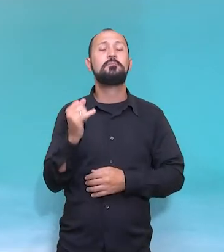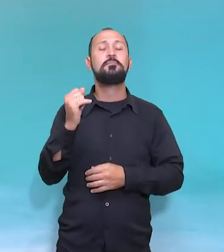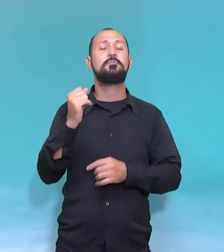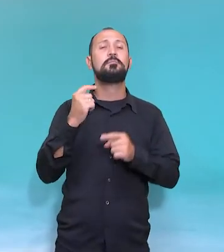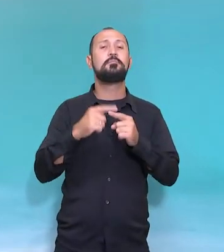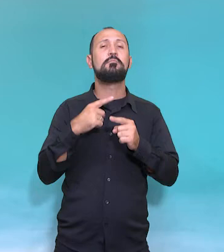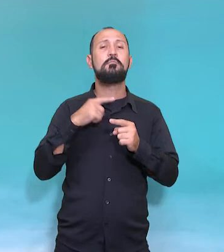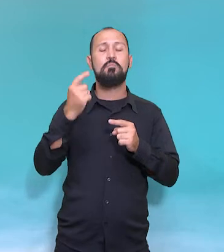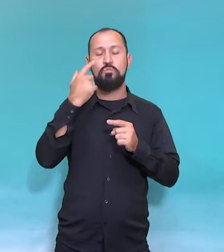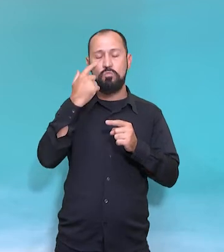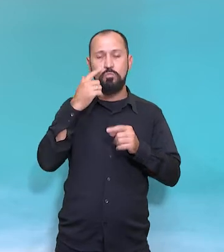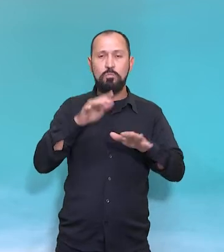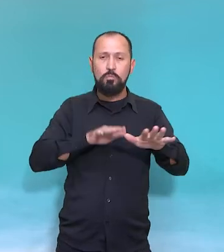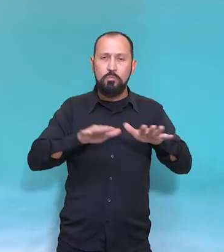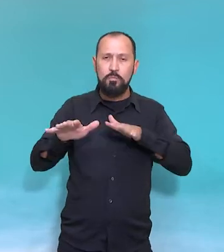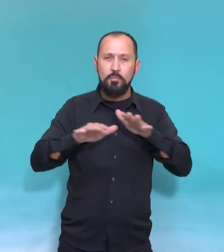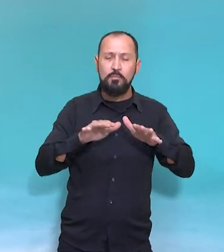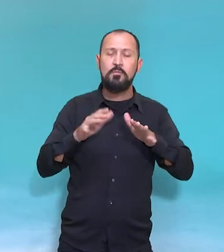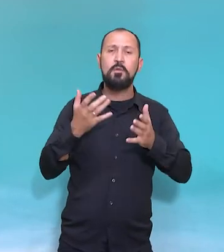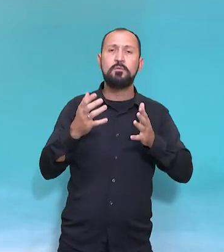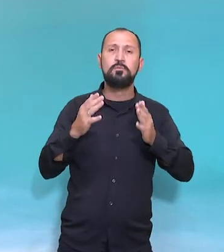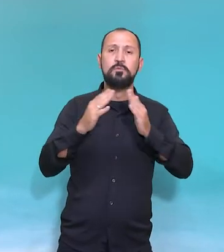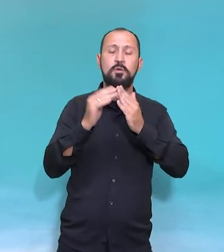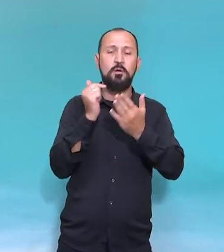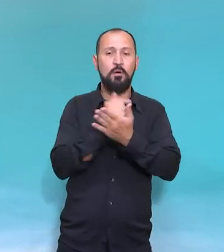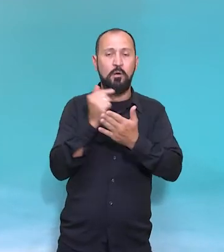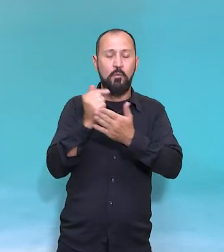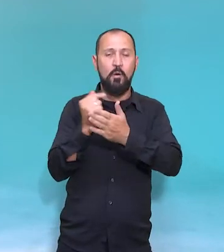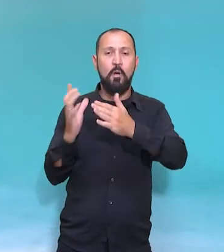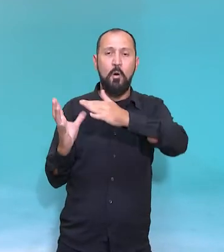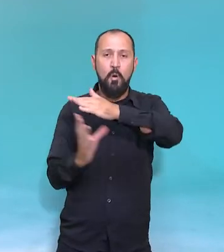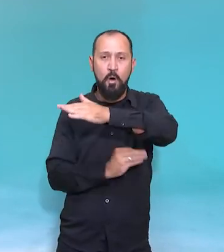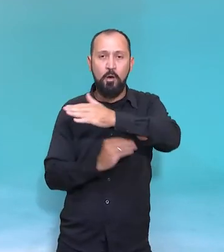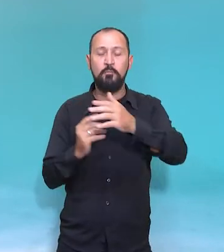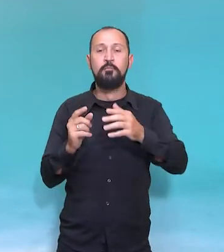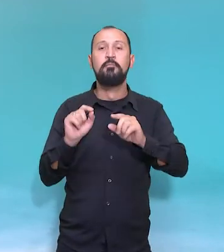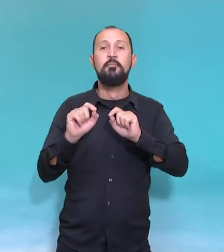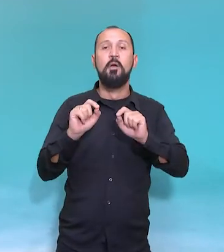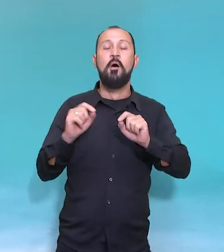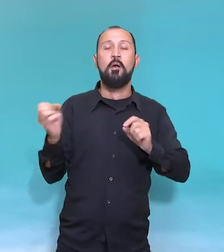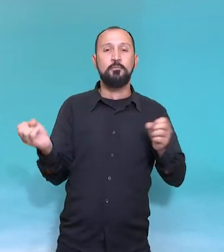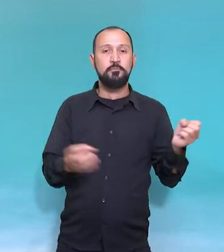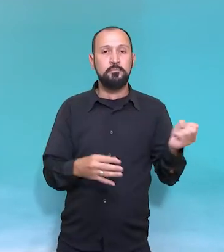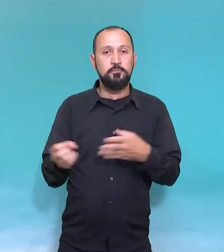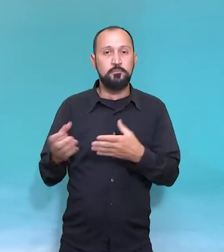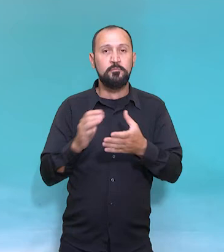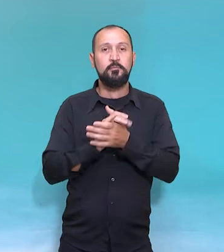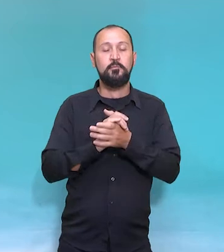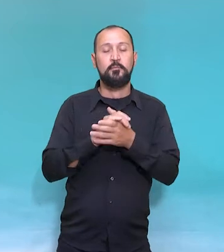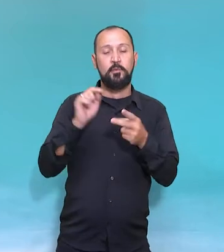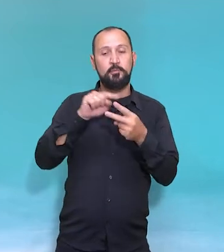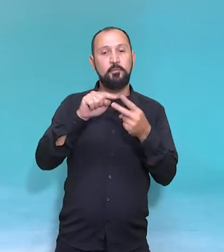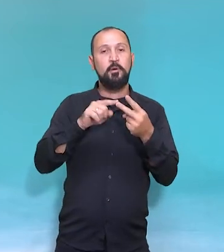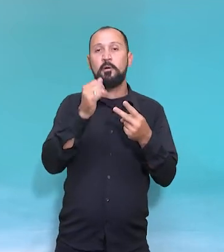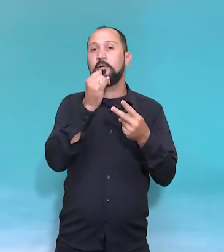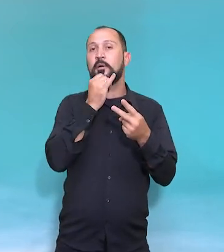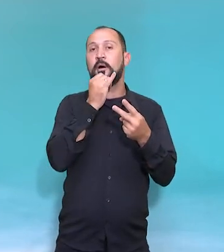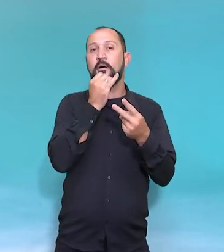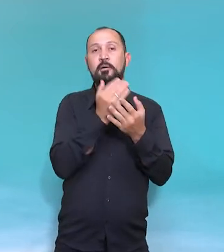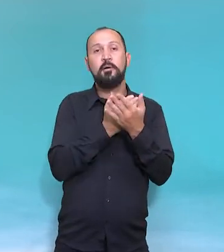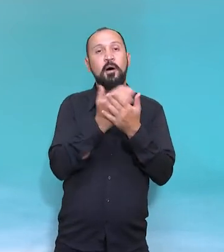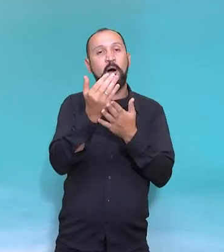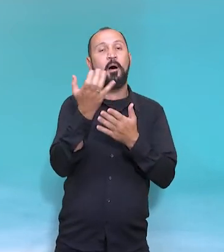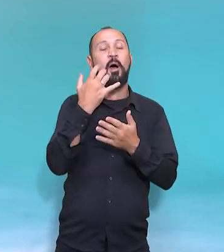Importante, Paulo, porque a gente vem no movimento de digitalização dos cartórios e um movimento de modernização. 2